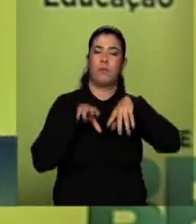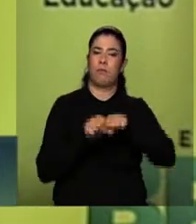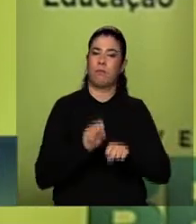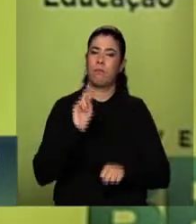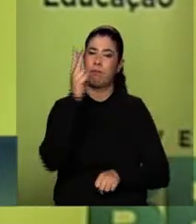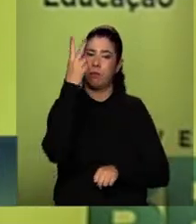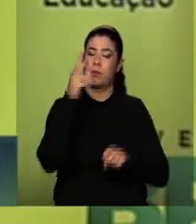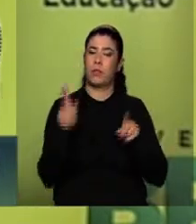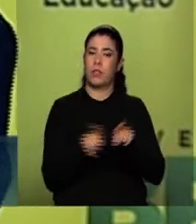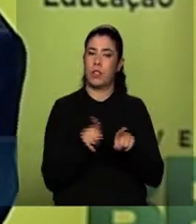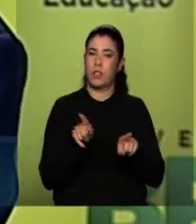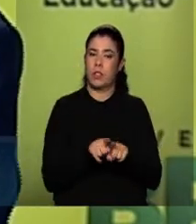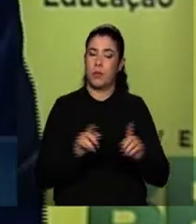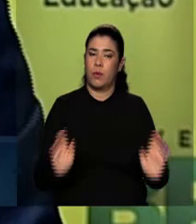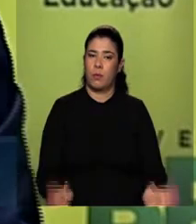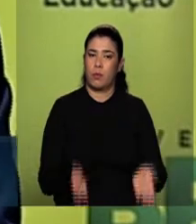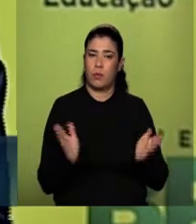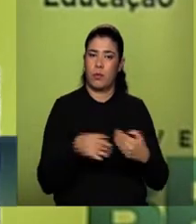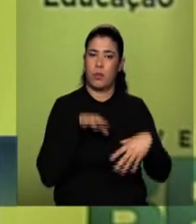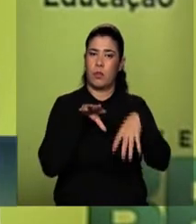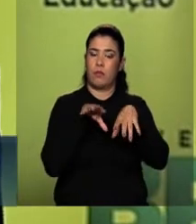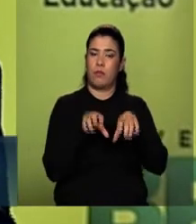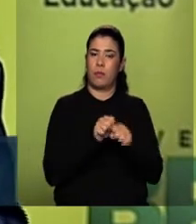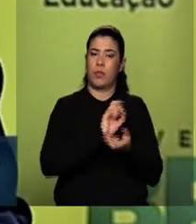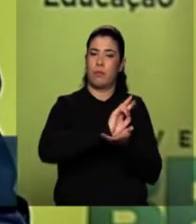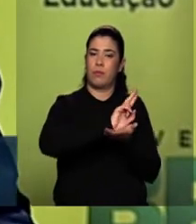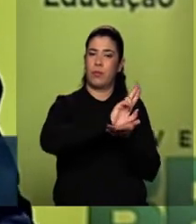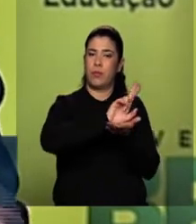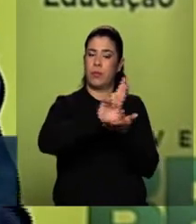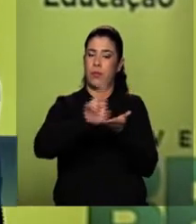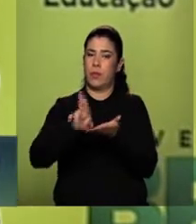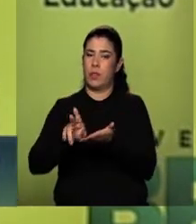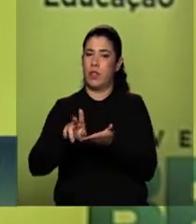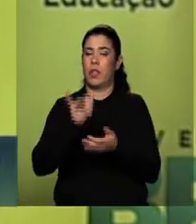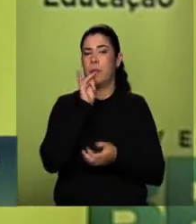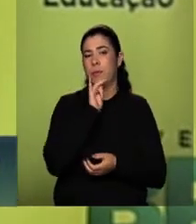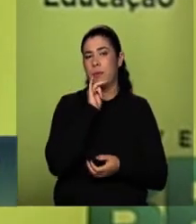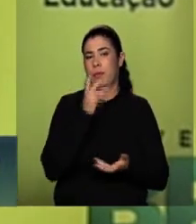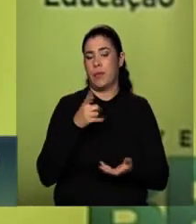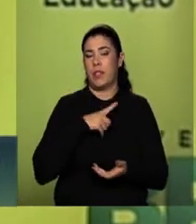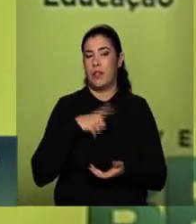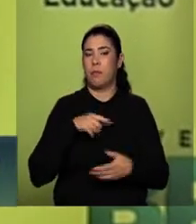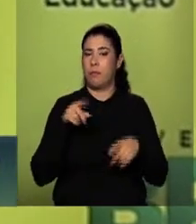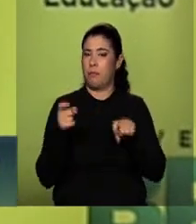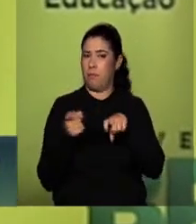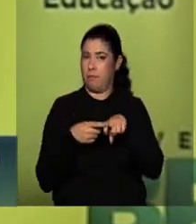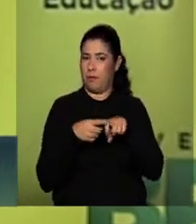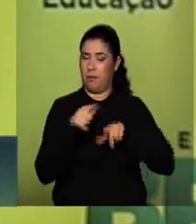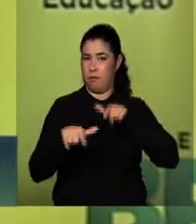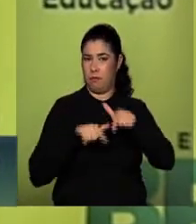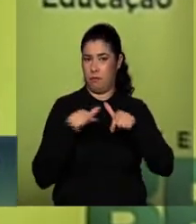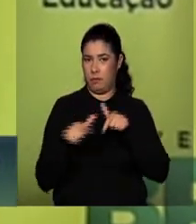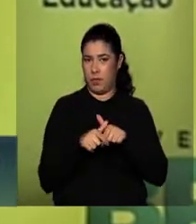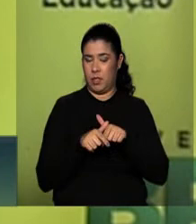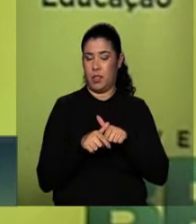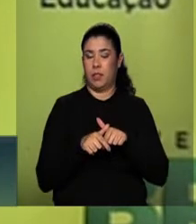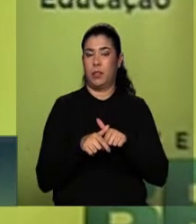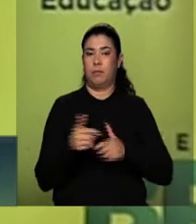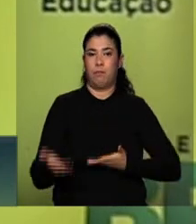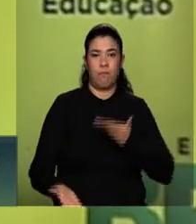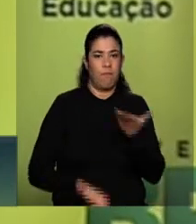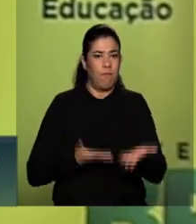Você proporcionar na formação essa diversidade. Até porque nós teremos médicos que trabalharão no serviço de